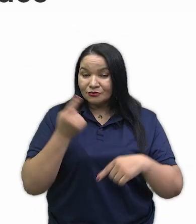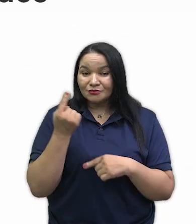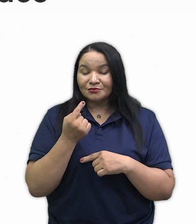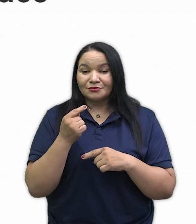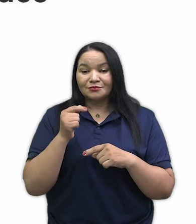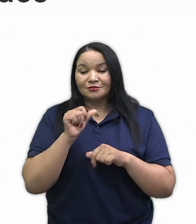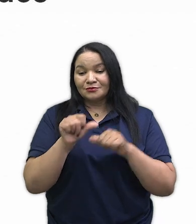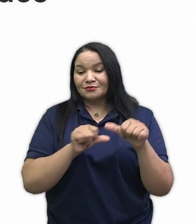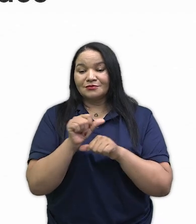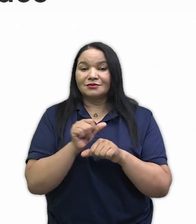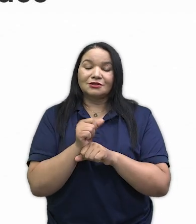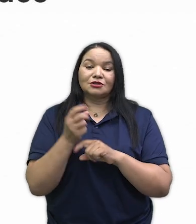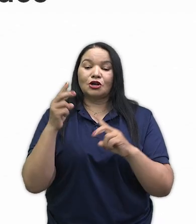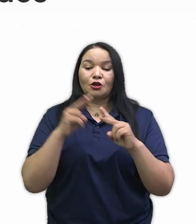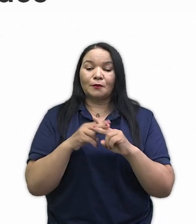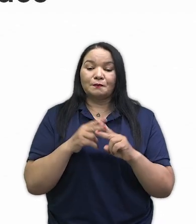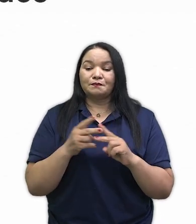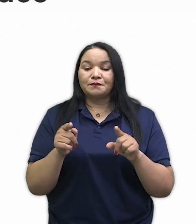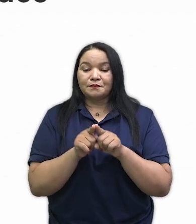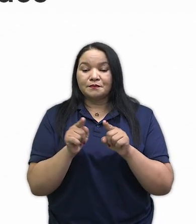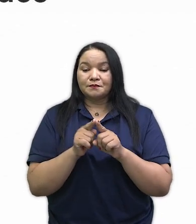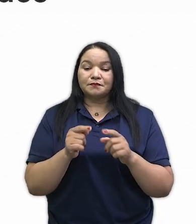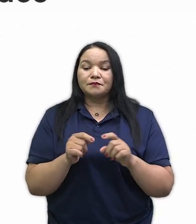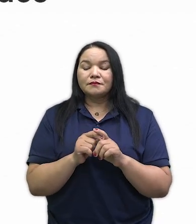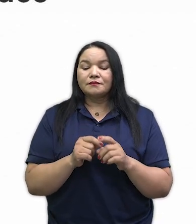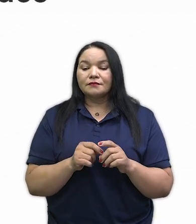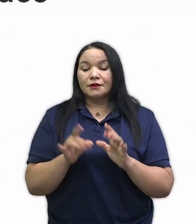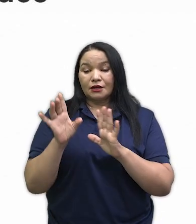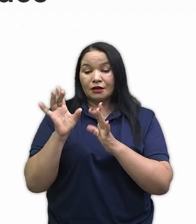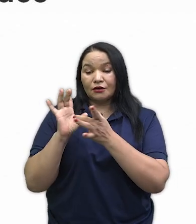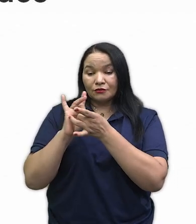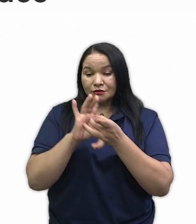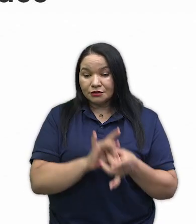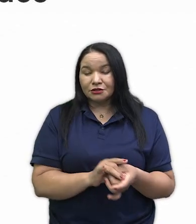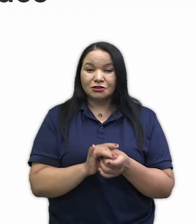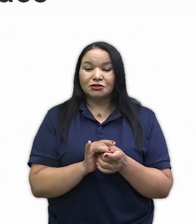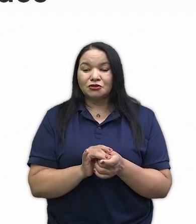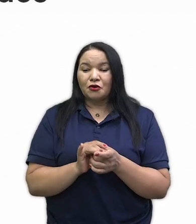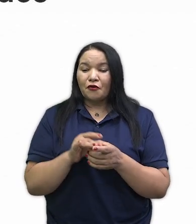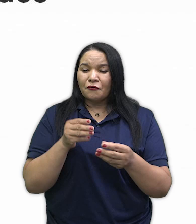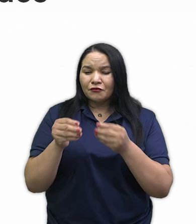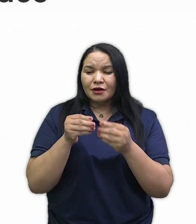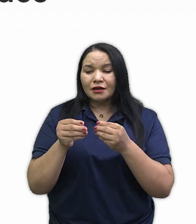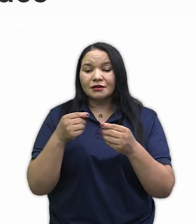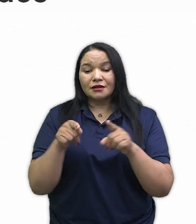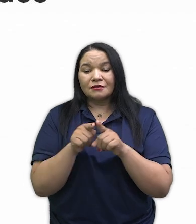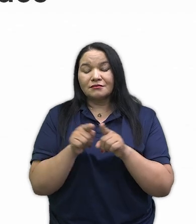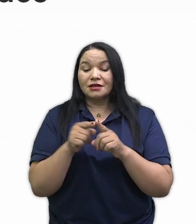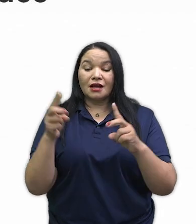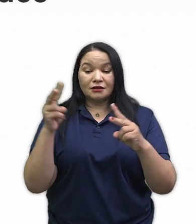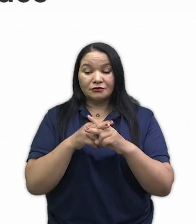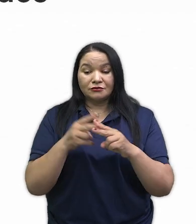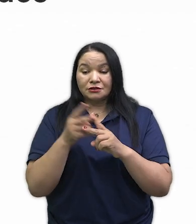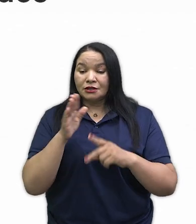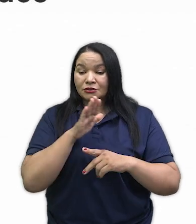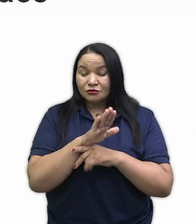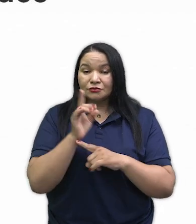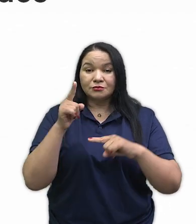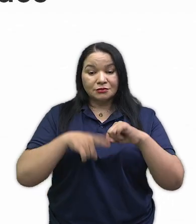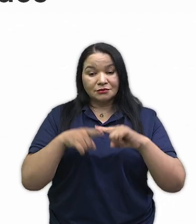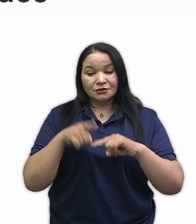vidas com as lutas. Em contextos de vulnerabilidade, as lutas se destacam como uma ferramenta de